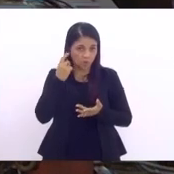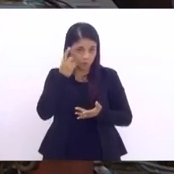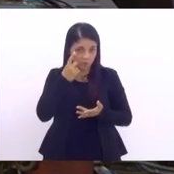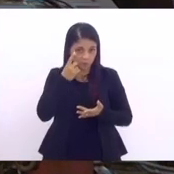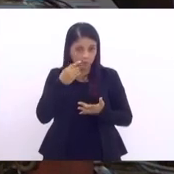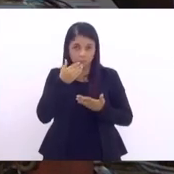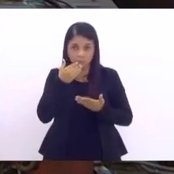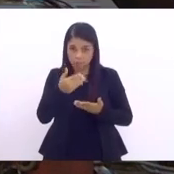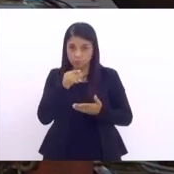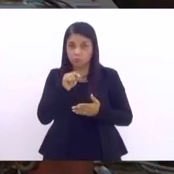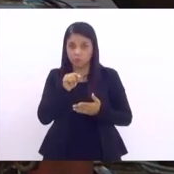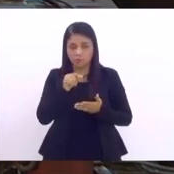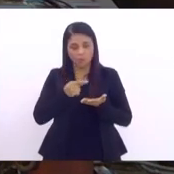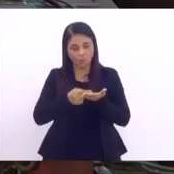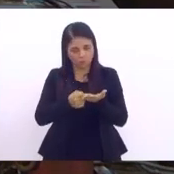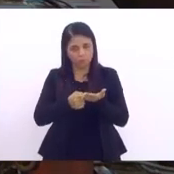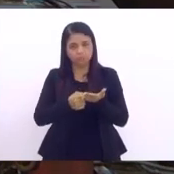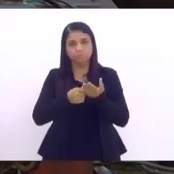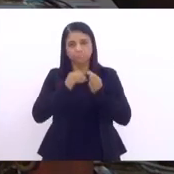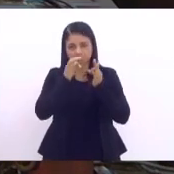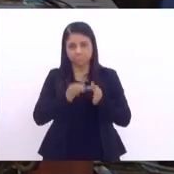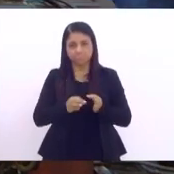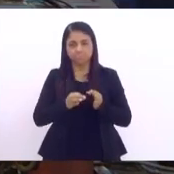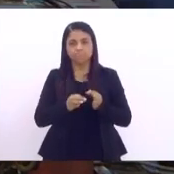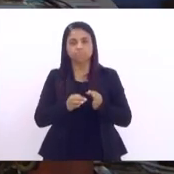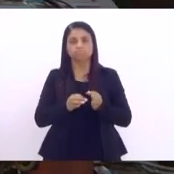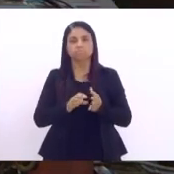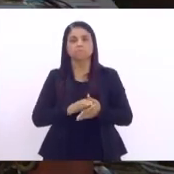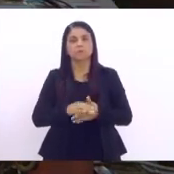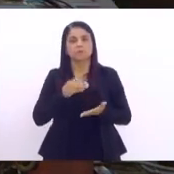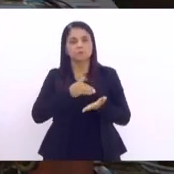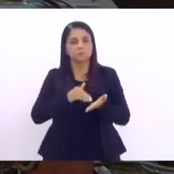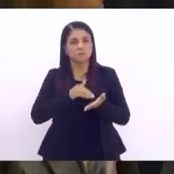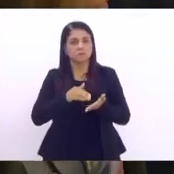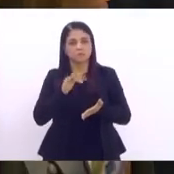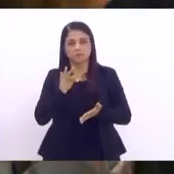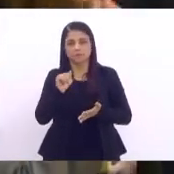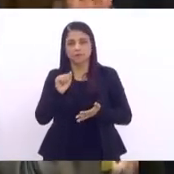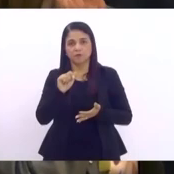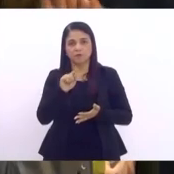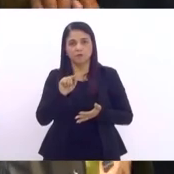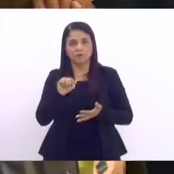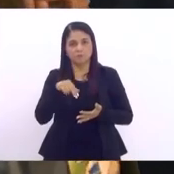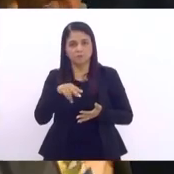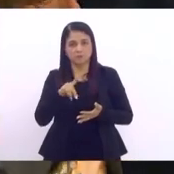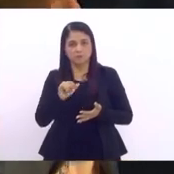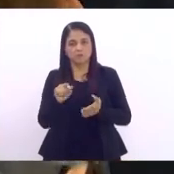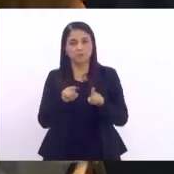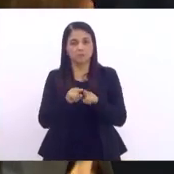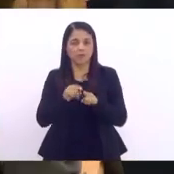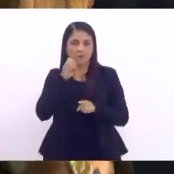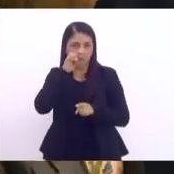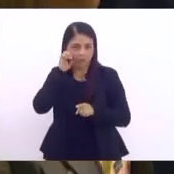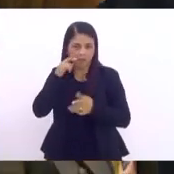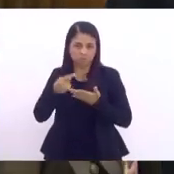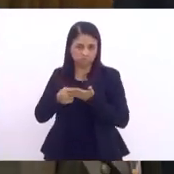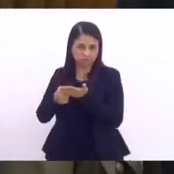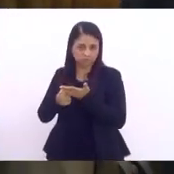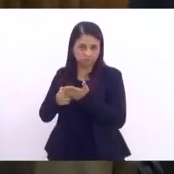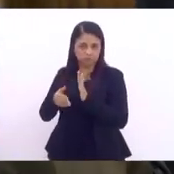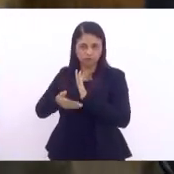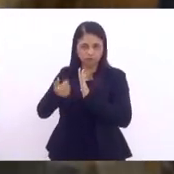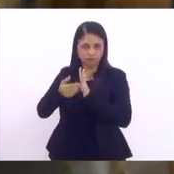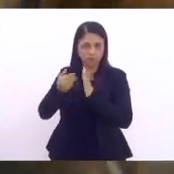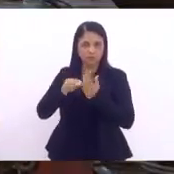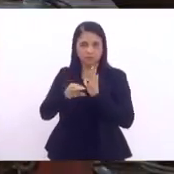já está devidamente tratado com o secretário de Fazenda. Já está acordado com a Élica também a retirada da emenda. Só o deputado Vitor Júnior que eu não estou...